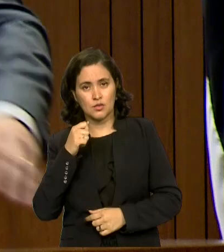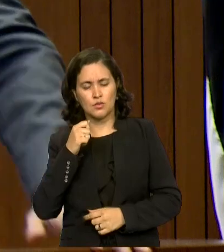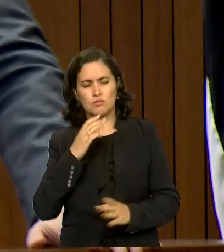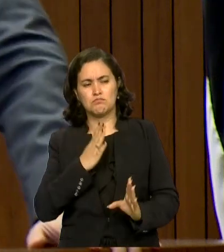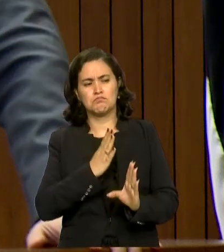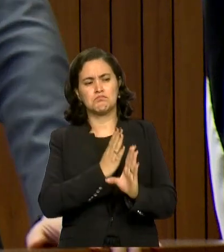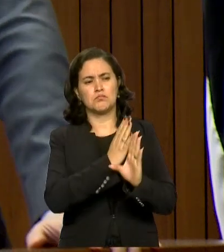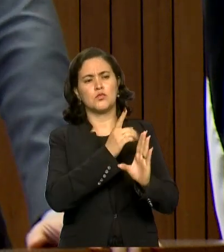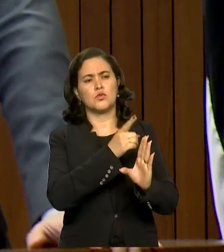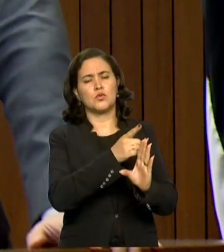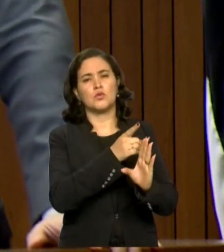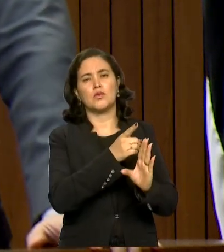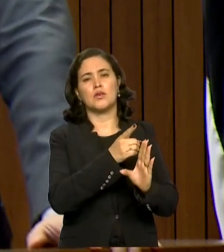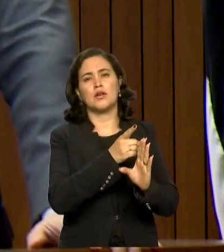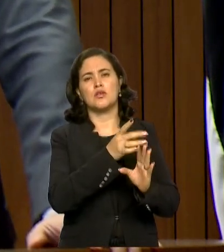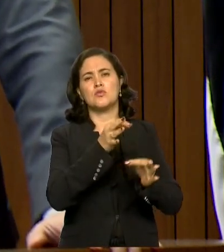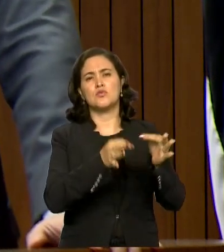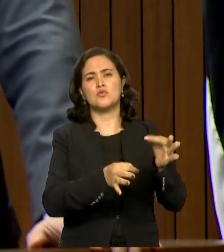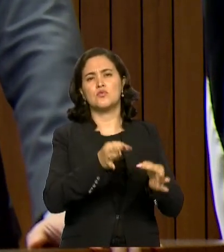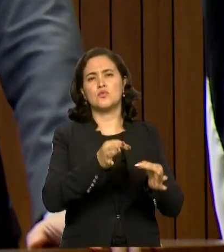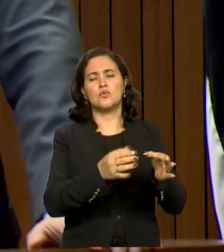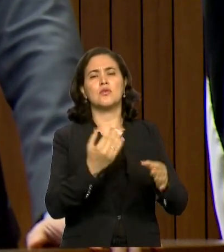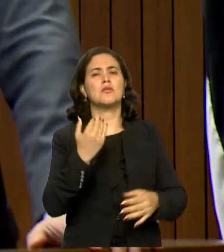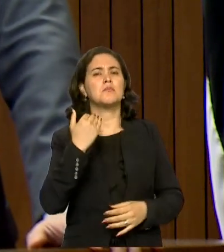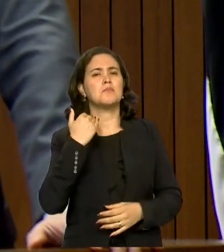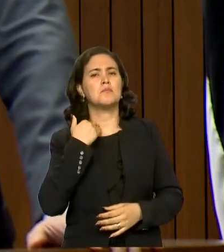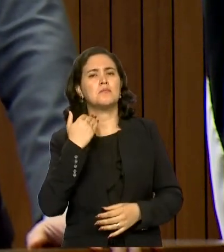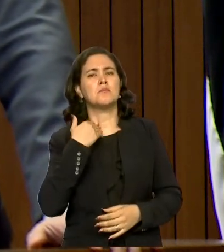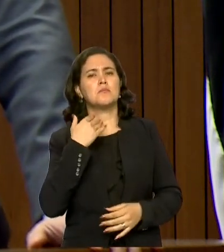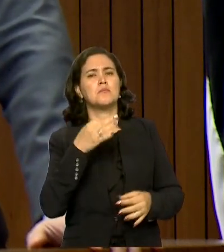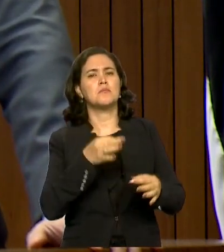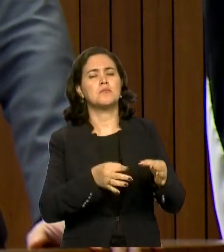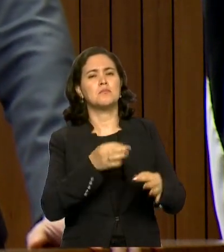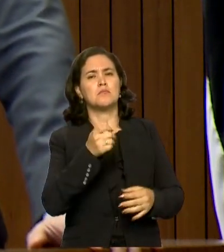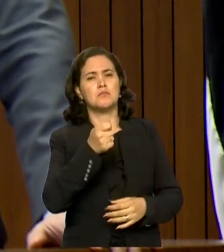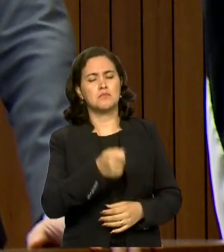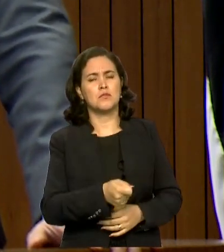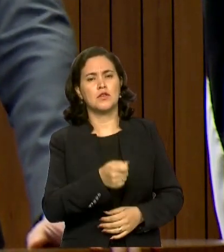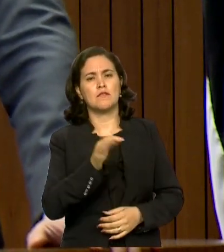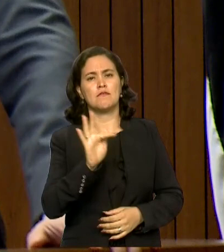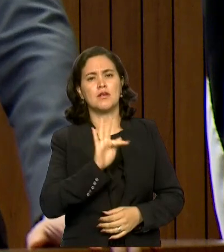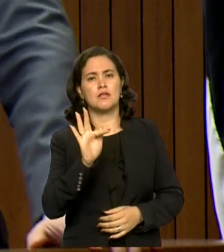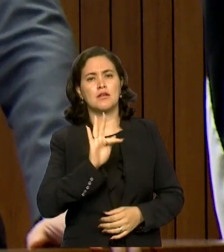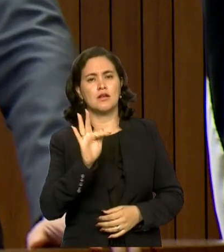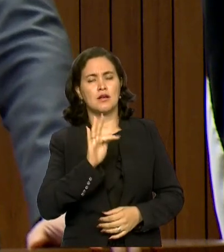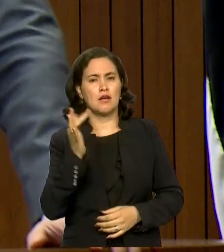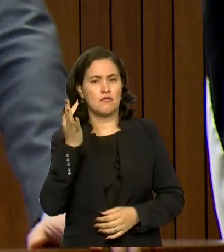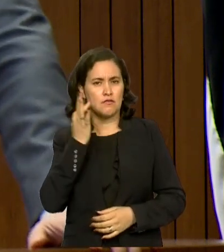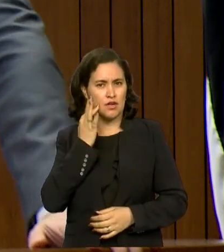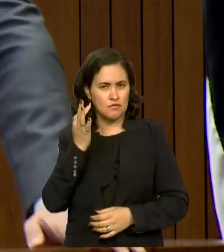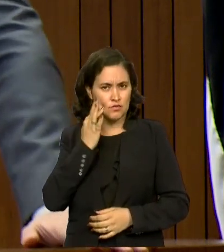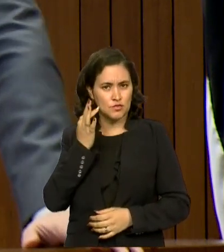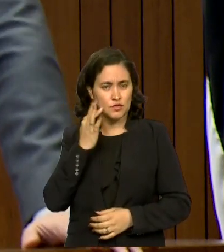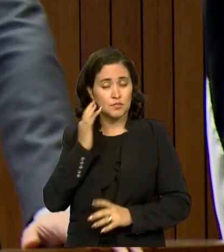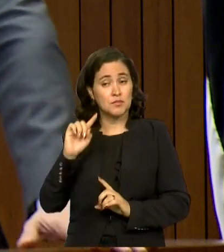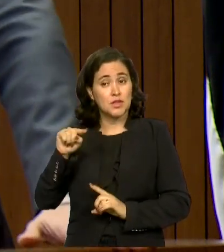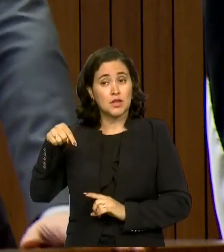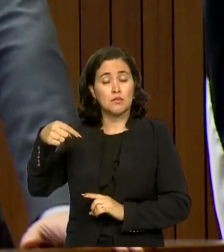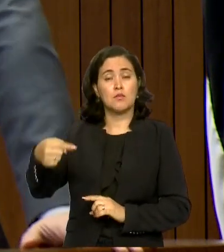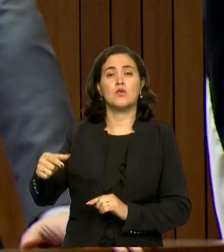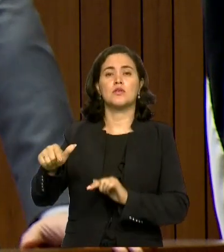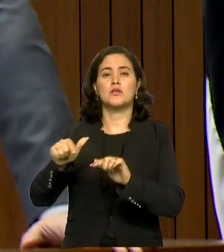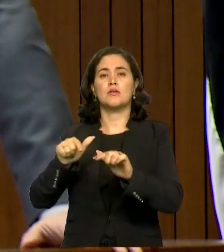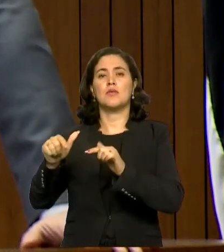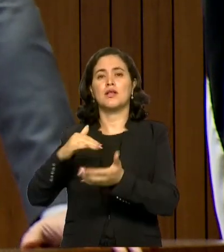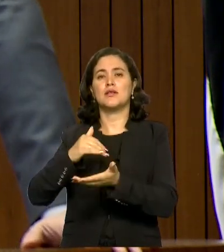ele era juiz federal. Depois ele convocado que foi para o Conselho Nacional de Justiça, como secretário nacional, como secretário-geral